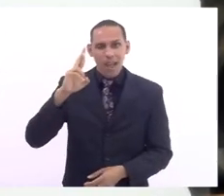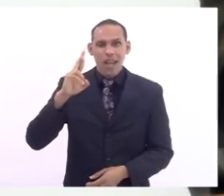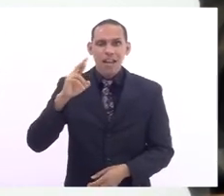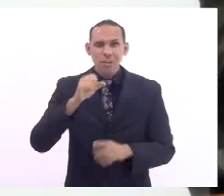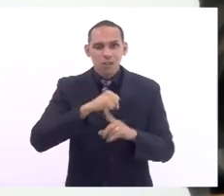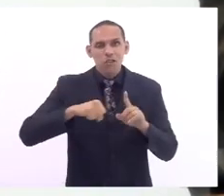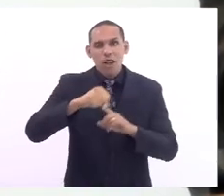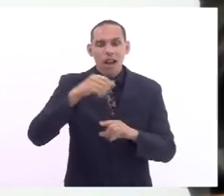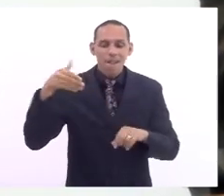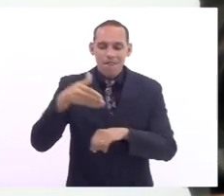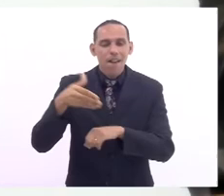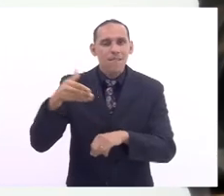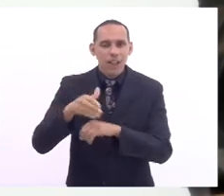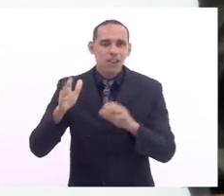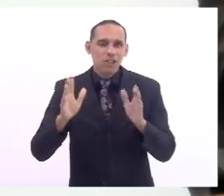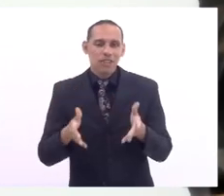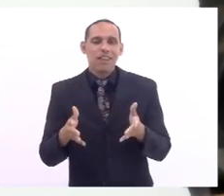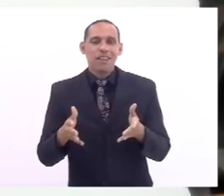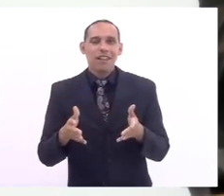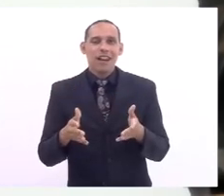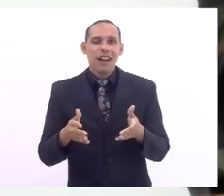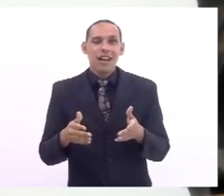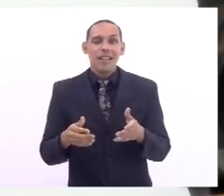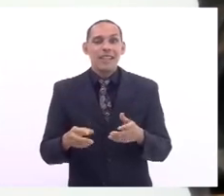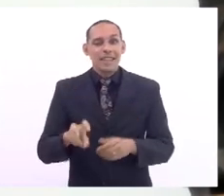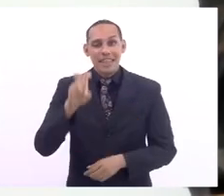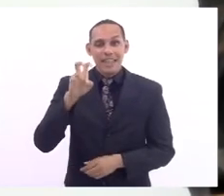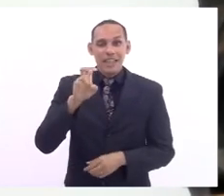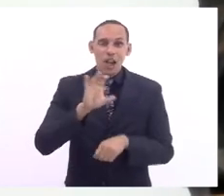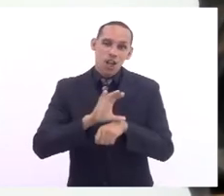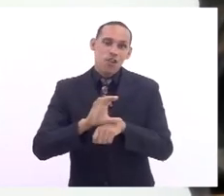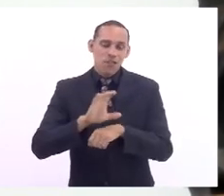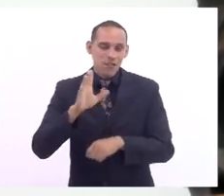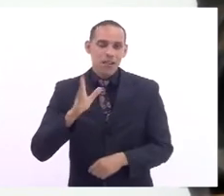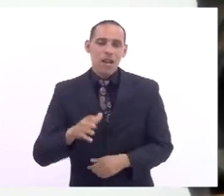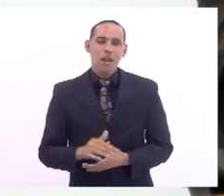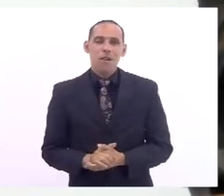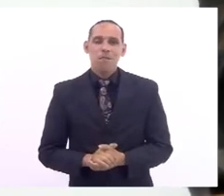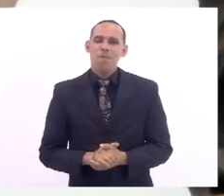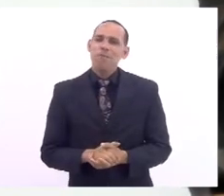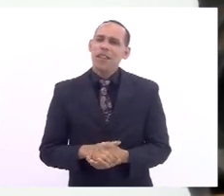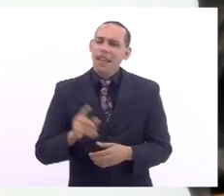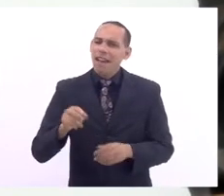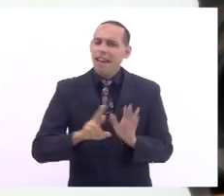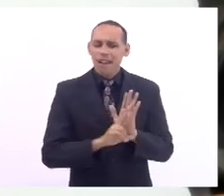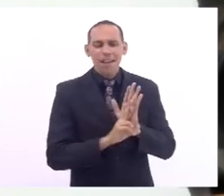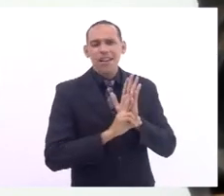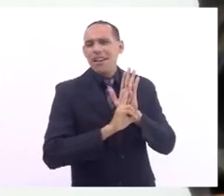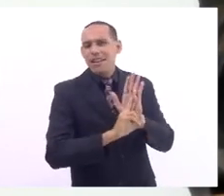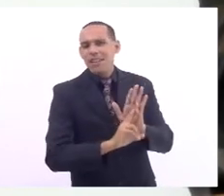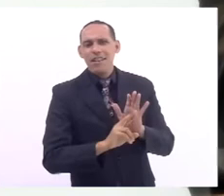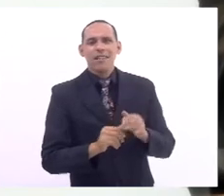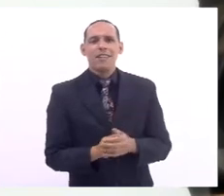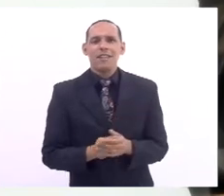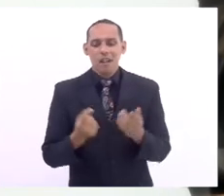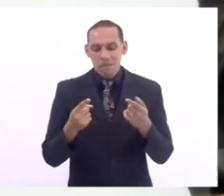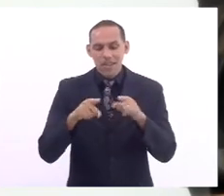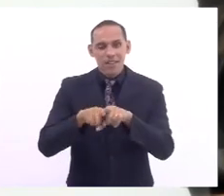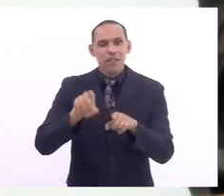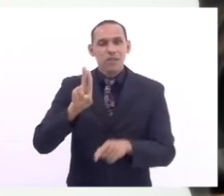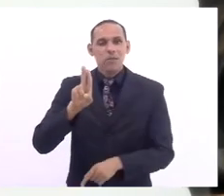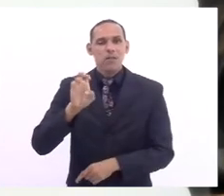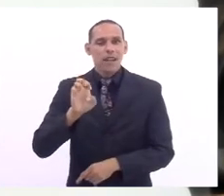ao longo das suas cinco edições né como um espaço de referência com parceria com herd